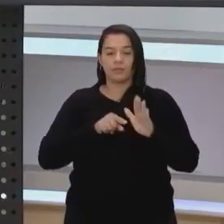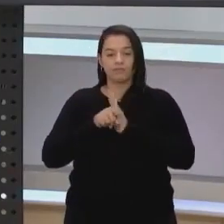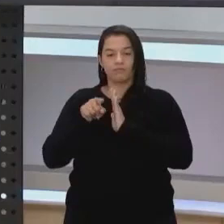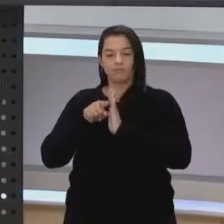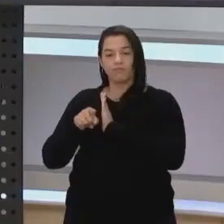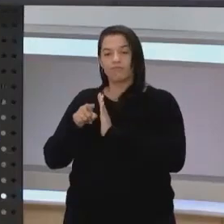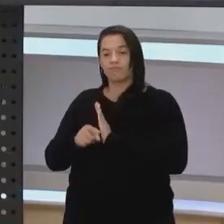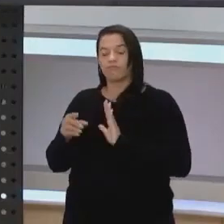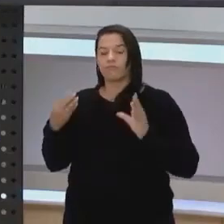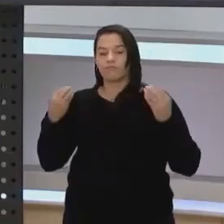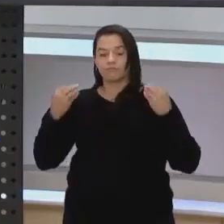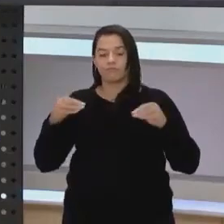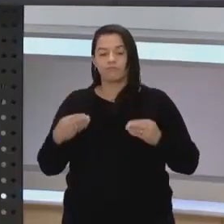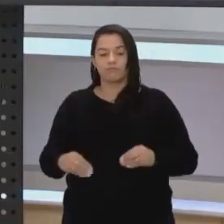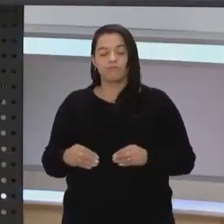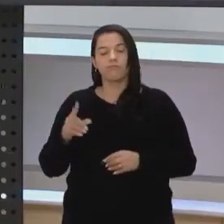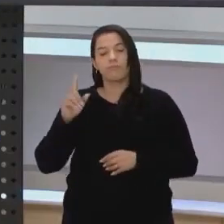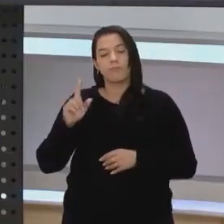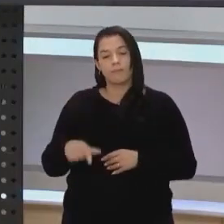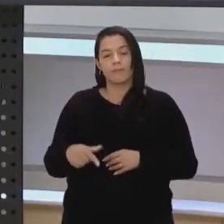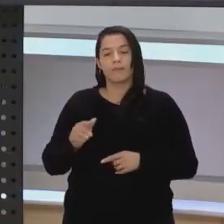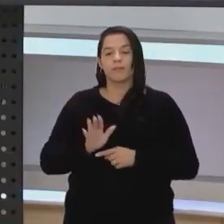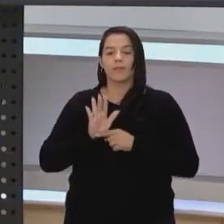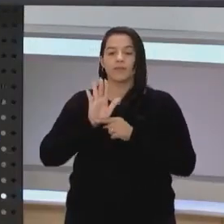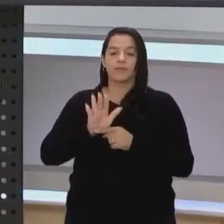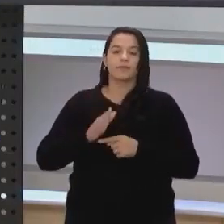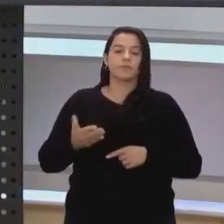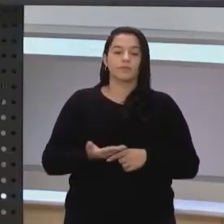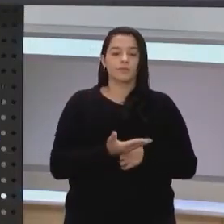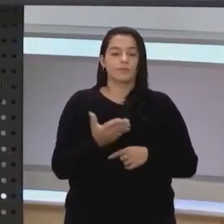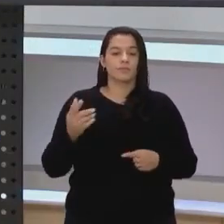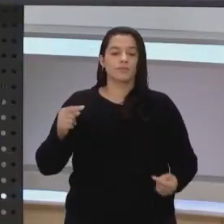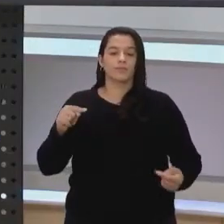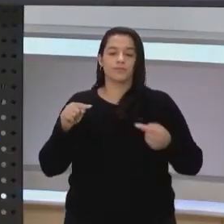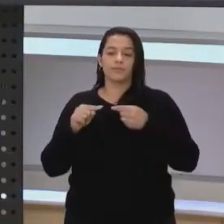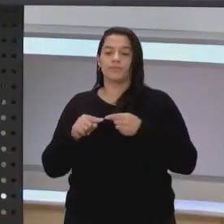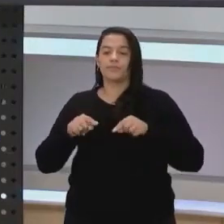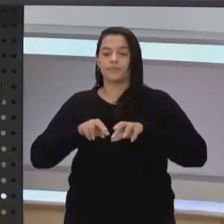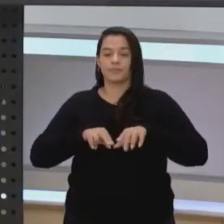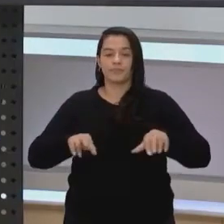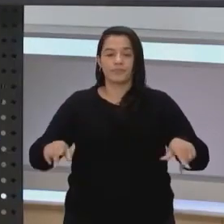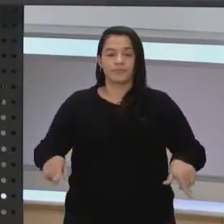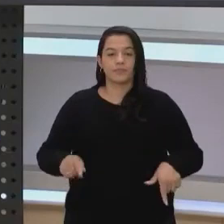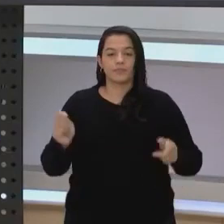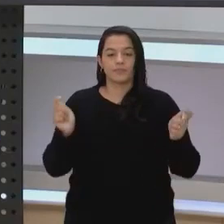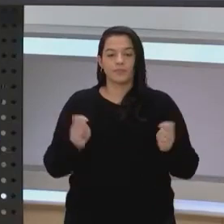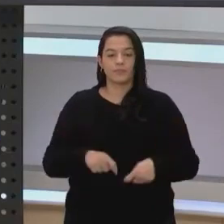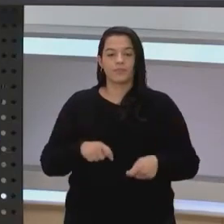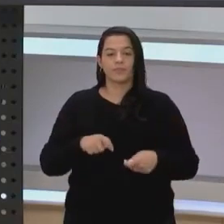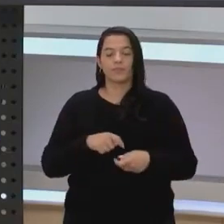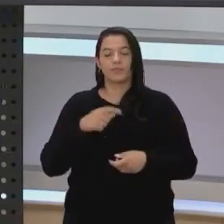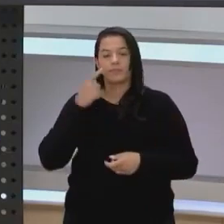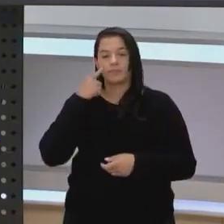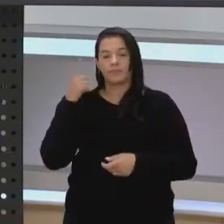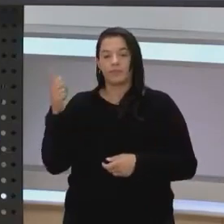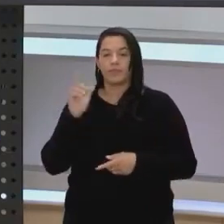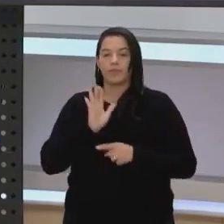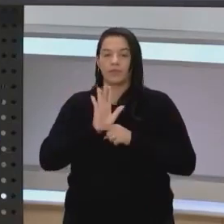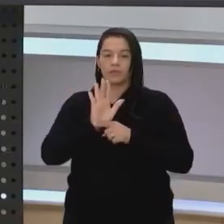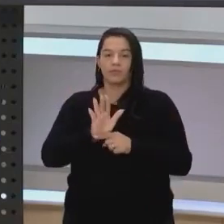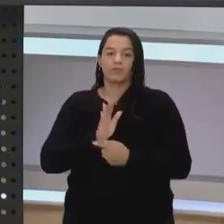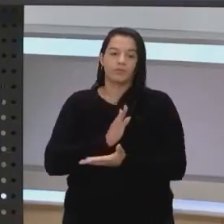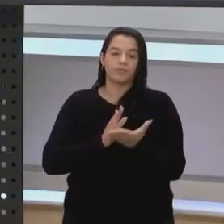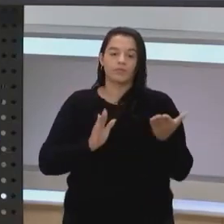que a gente colocou hoje aí, são questionamentos que favorecem o seu aprofundamento da temática que a gente